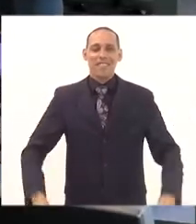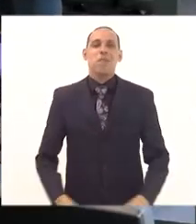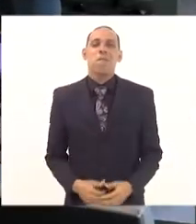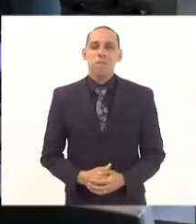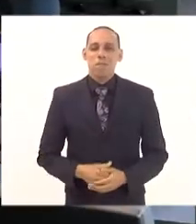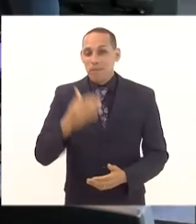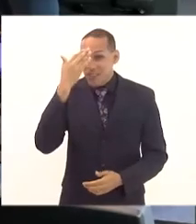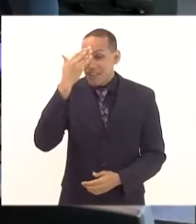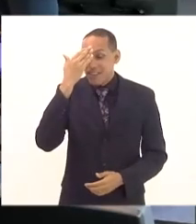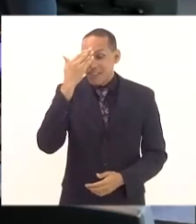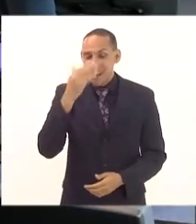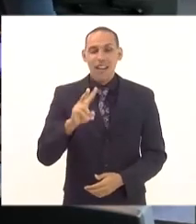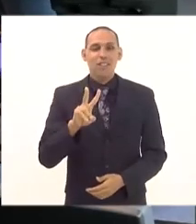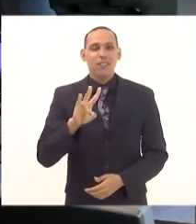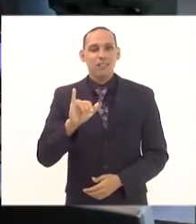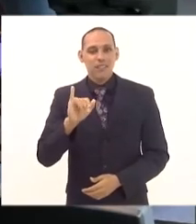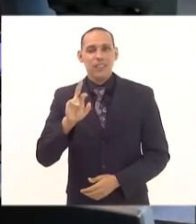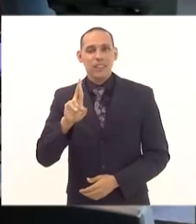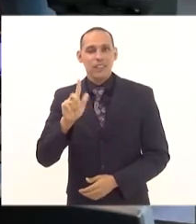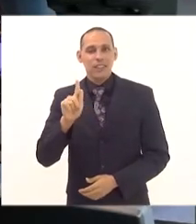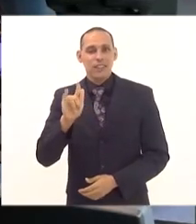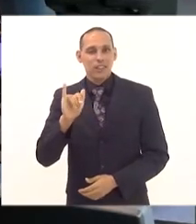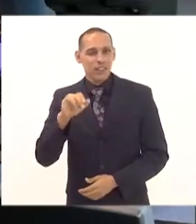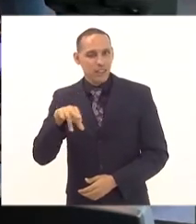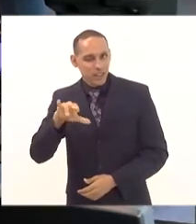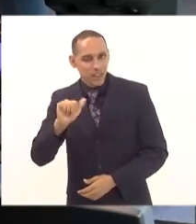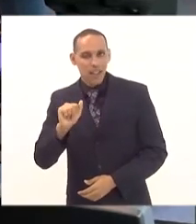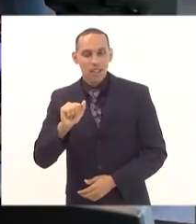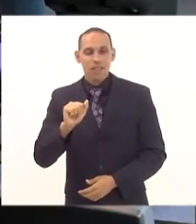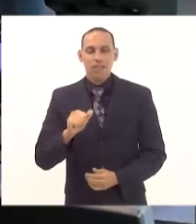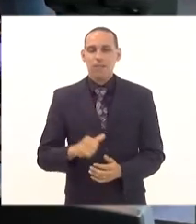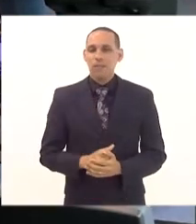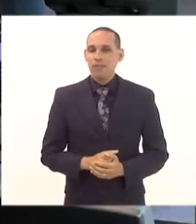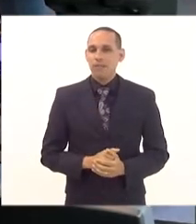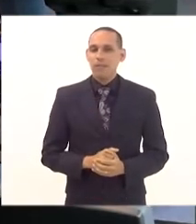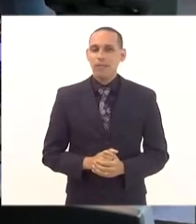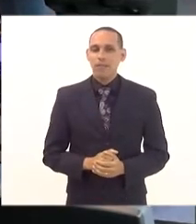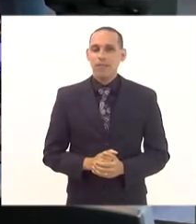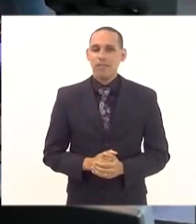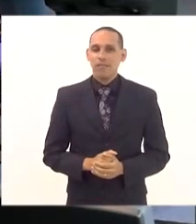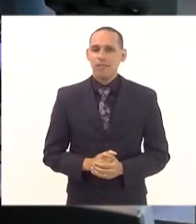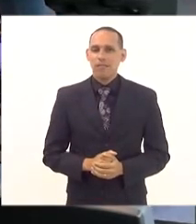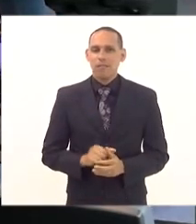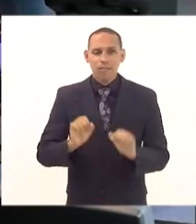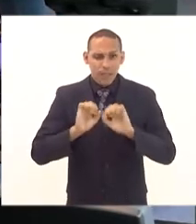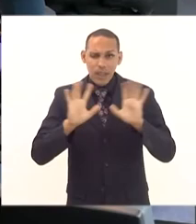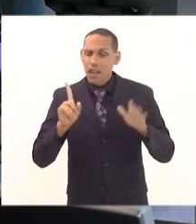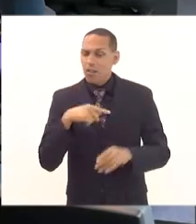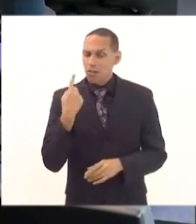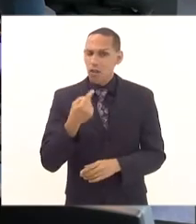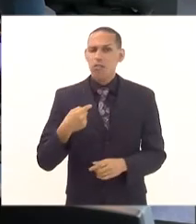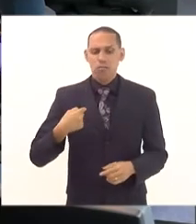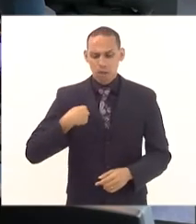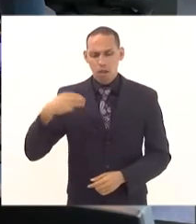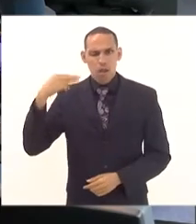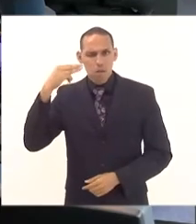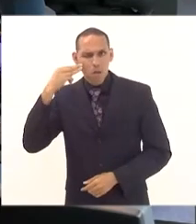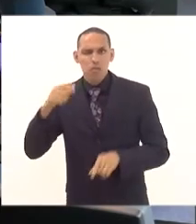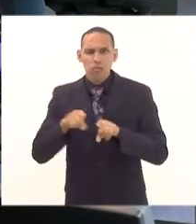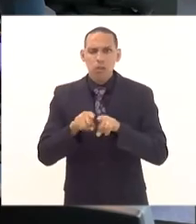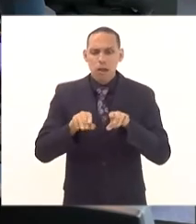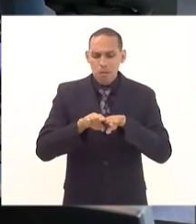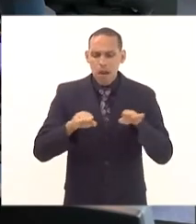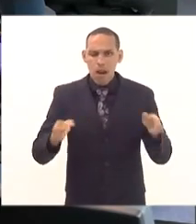e obrigado Virgínia Berriel e fique ciente de que nós vamos Monique eu falar para as nossas